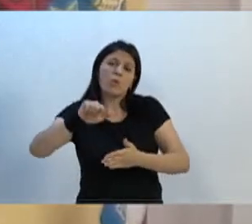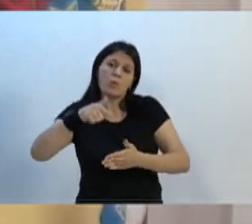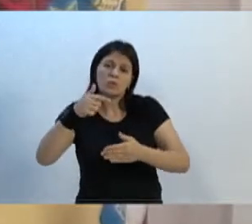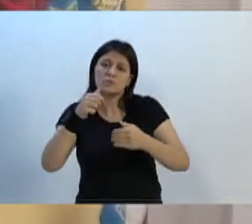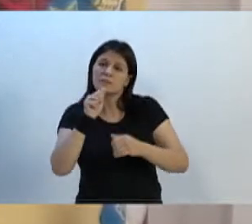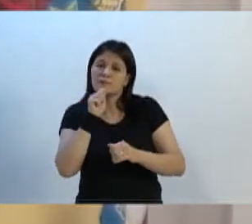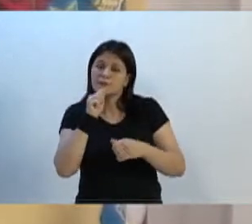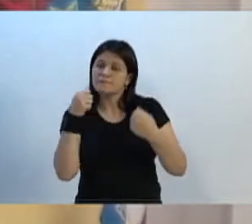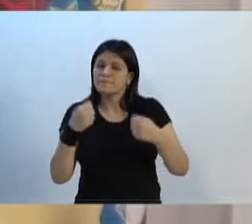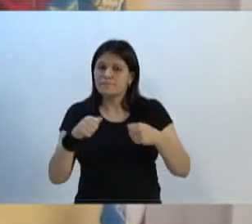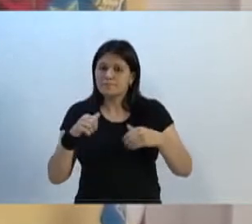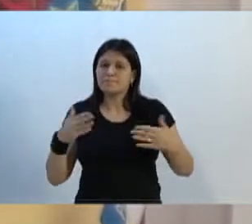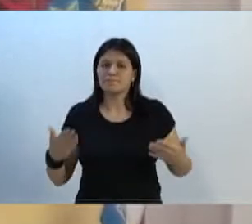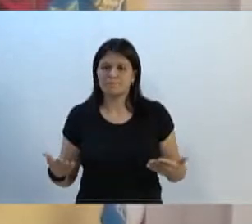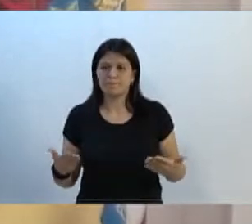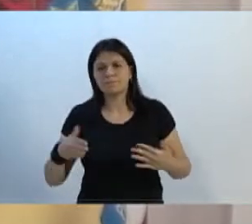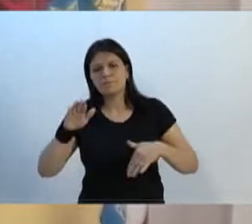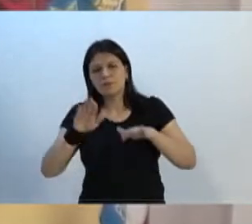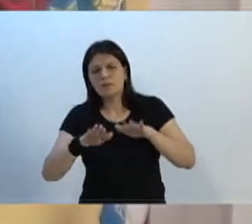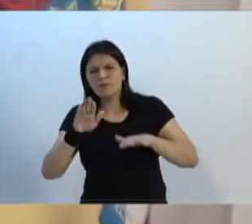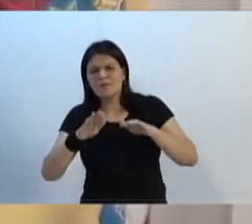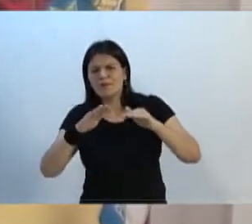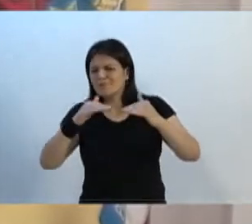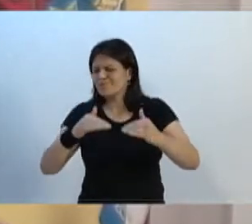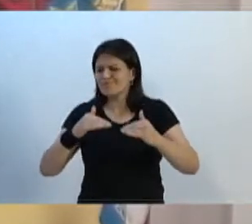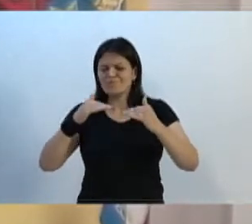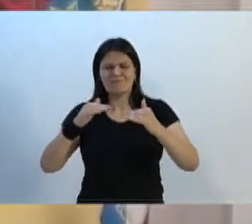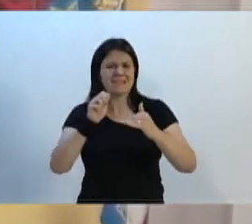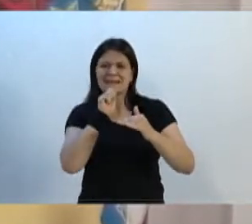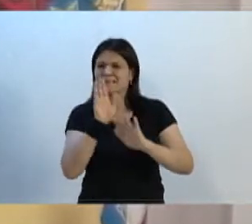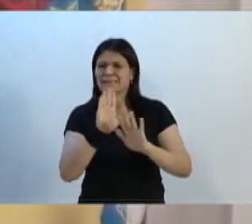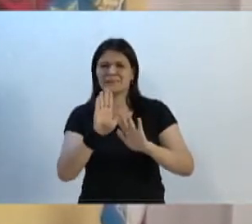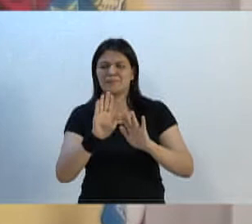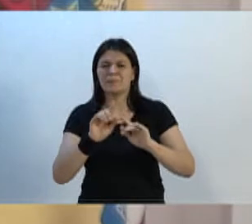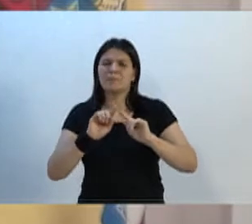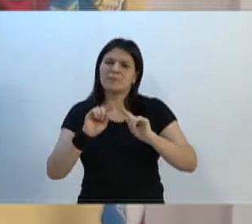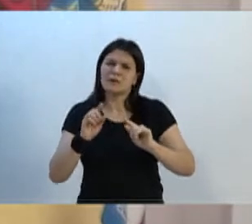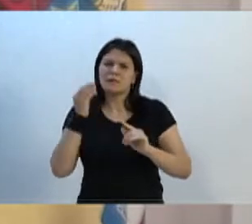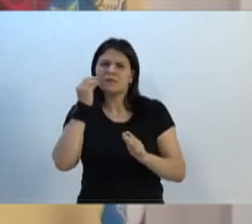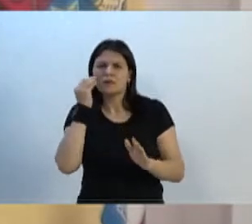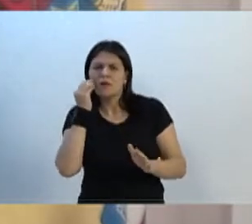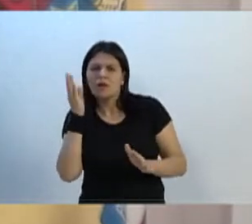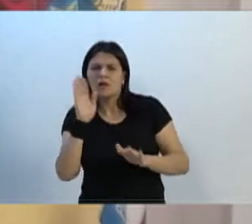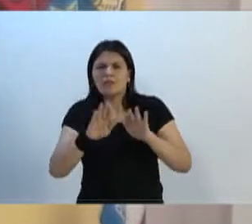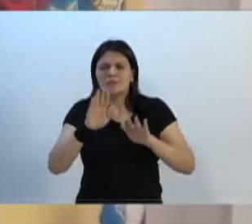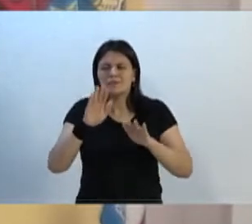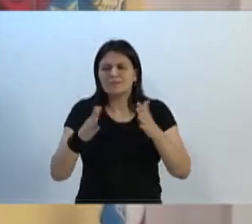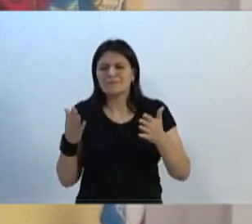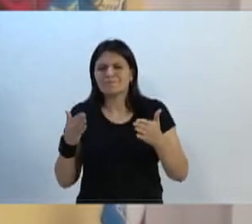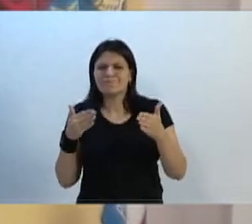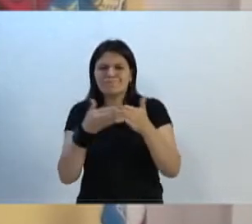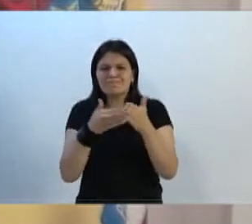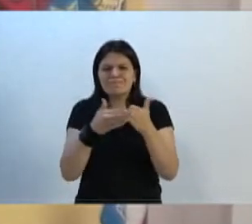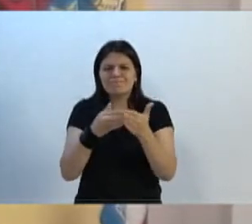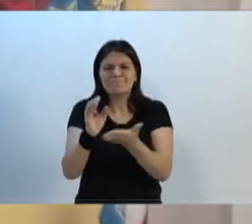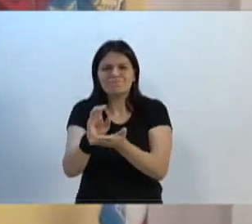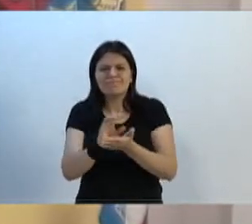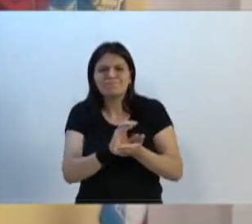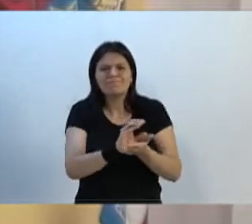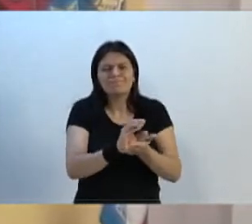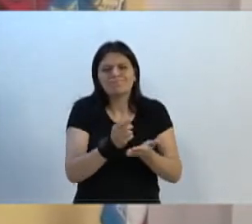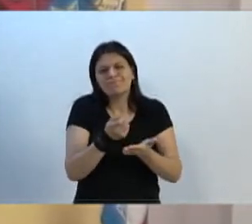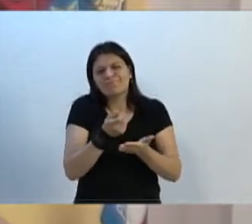que ser críticos talvez não avançamos o quanto nós gostaríamos obviamente sempre esbarrando na questão financeira e